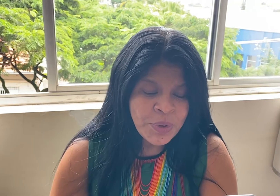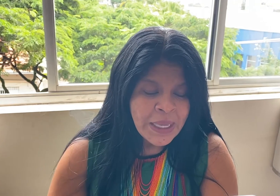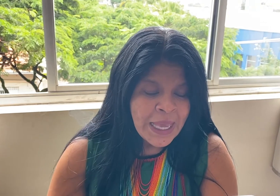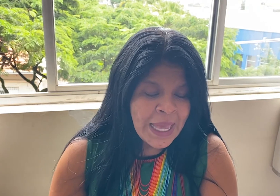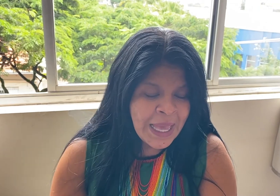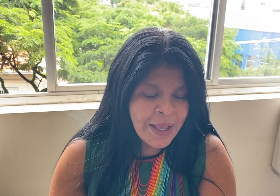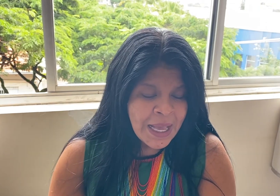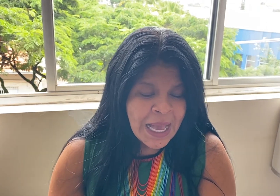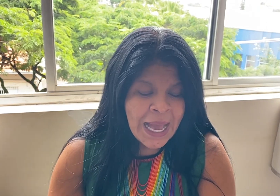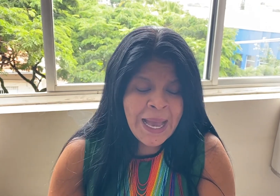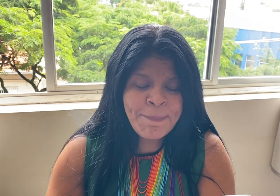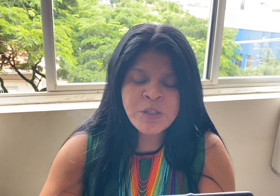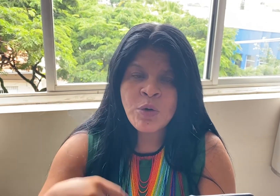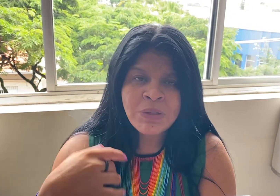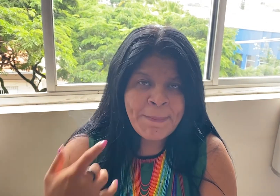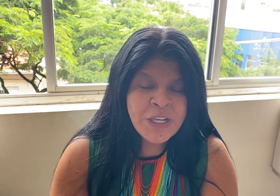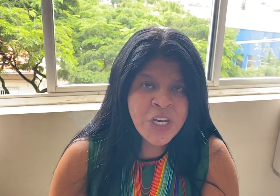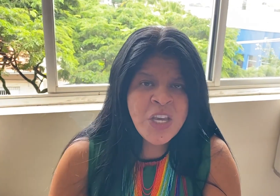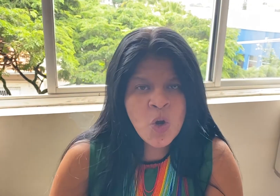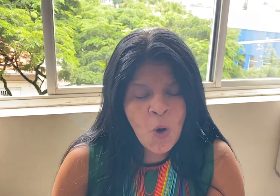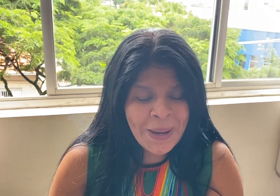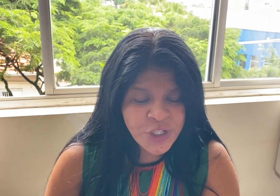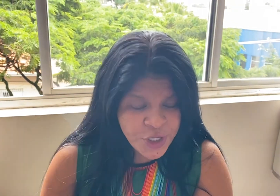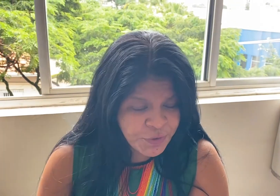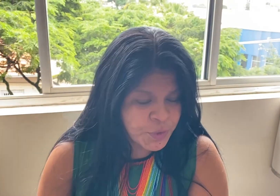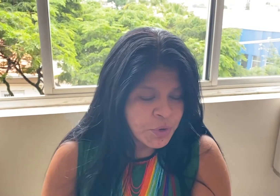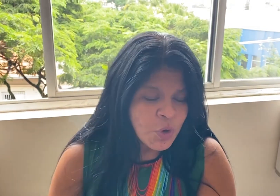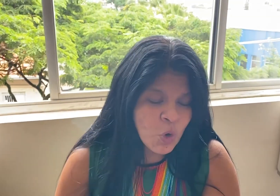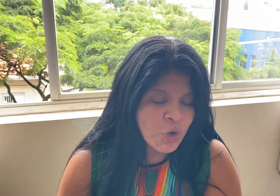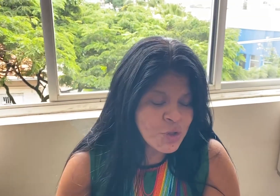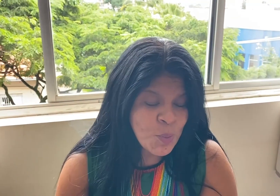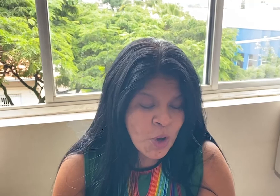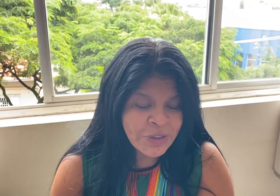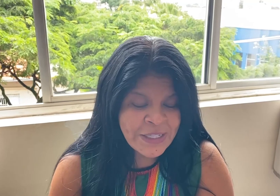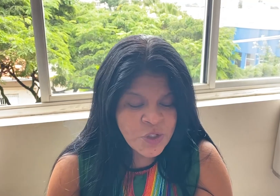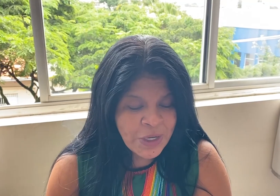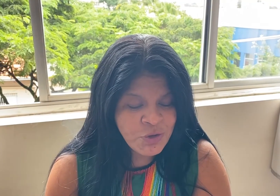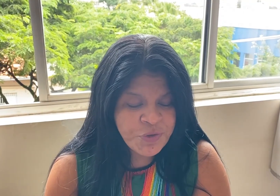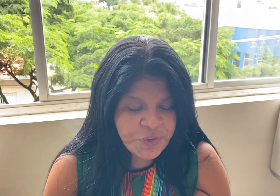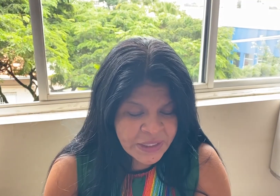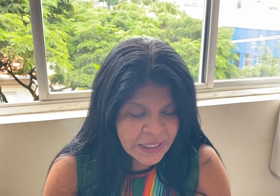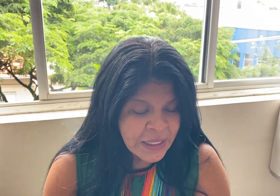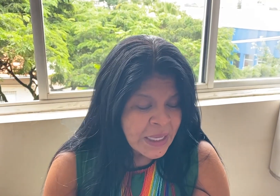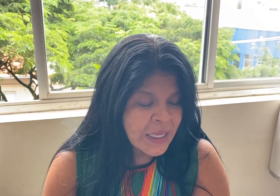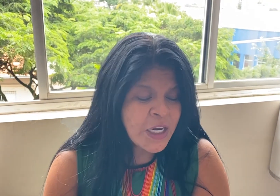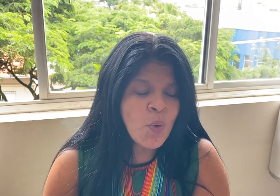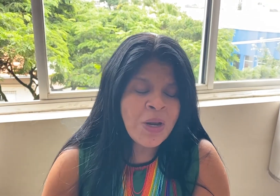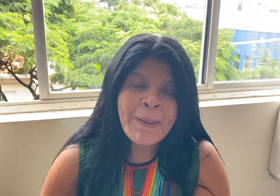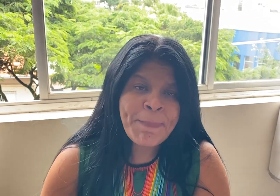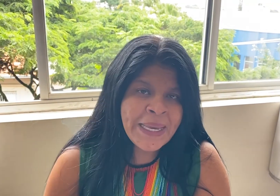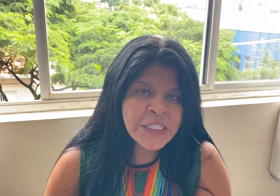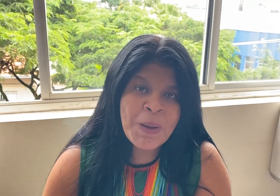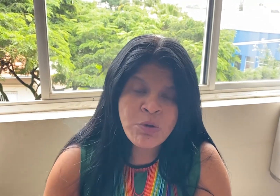desenvolvimentismo é absolutamente incompatível com o nosso modo tradicional de vida, que não